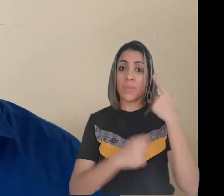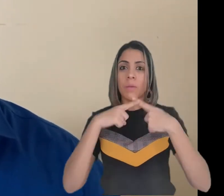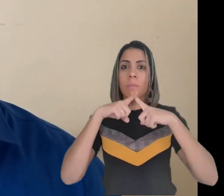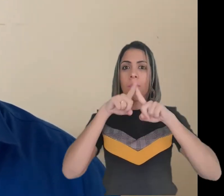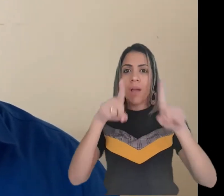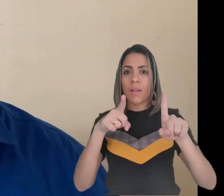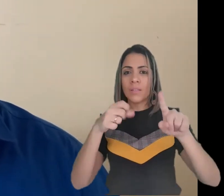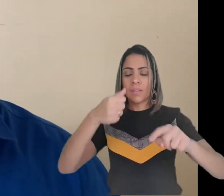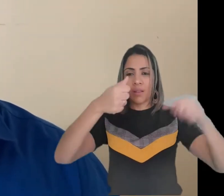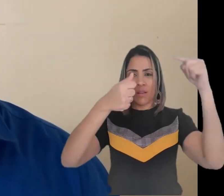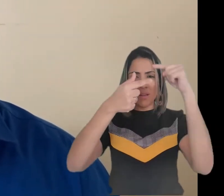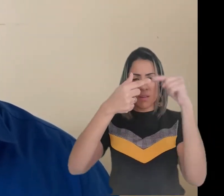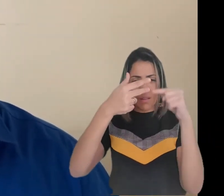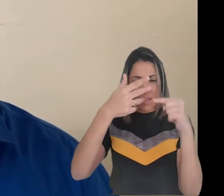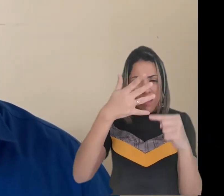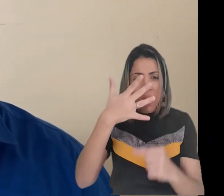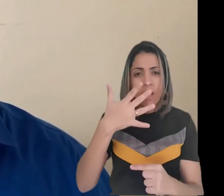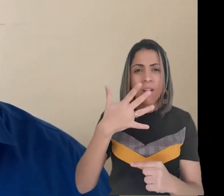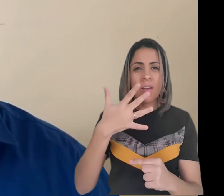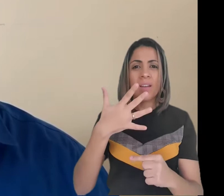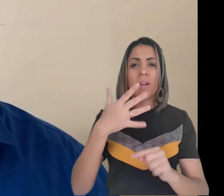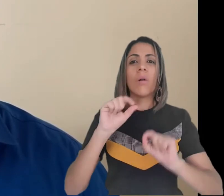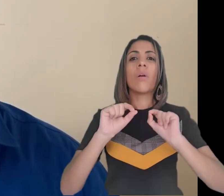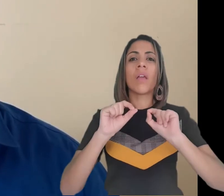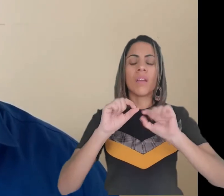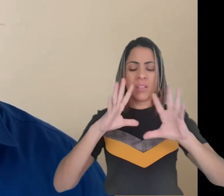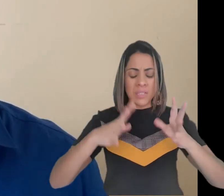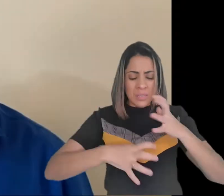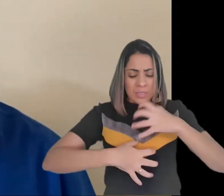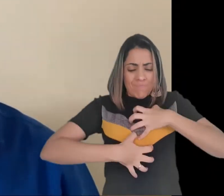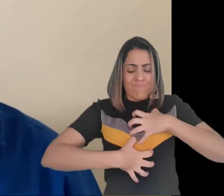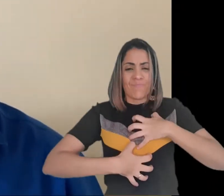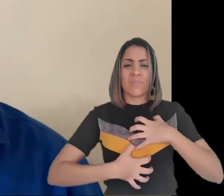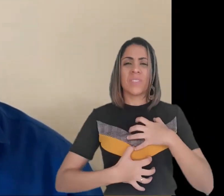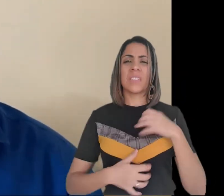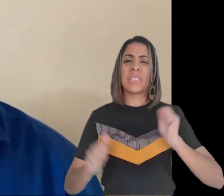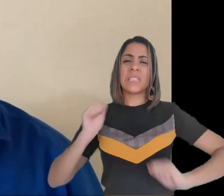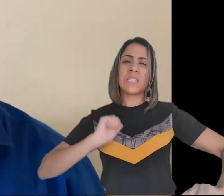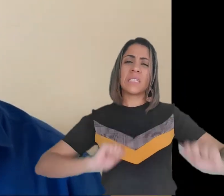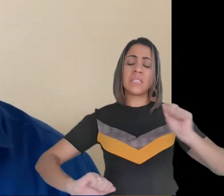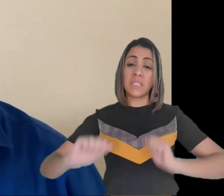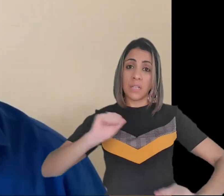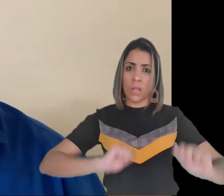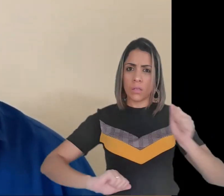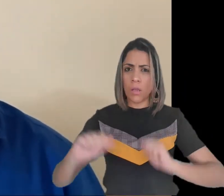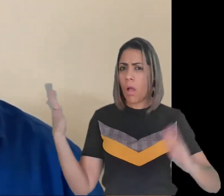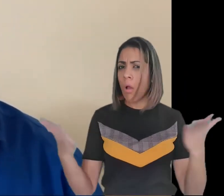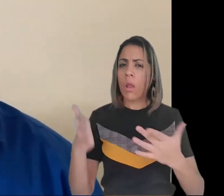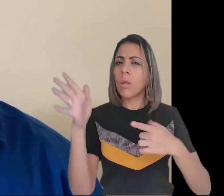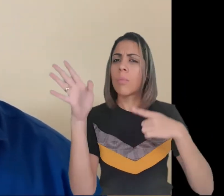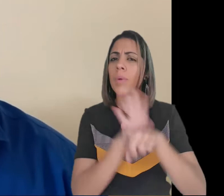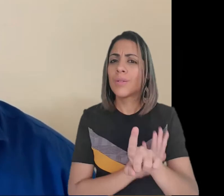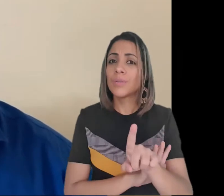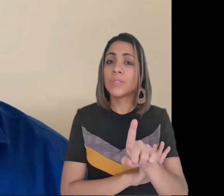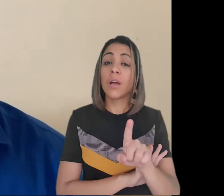o cenário perfeito para que a gente sinta altos níveis de ansiedade. Agora, então, cabe a pergunta: